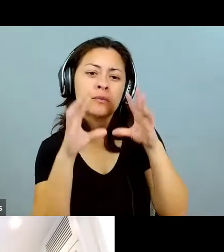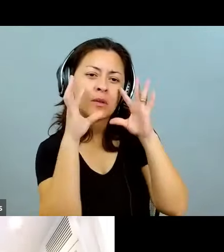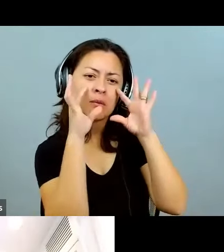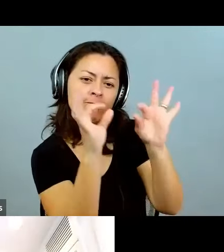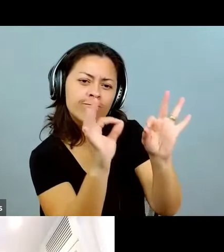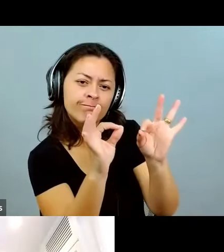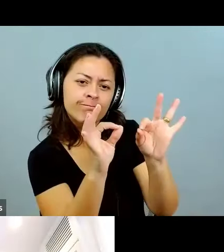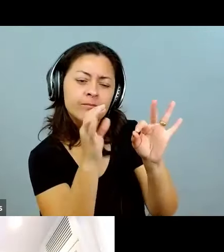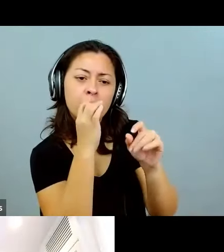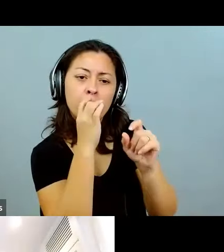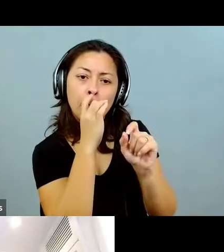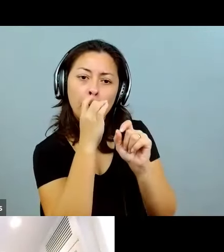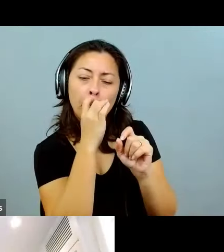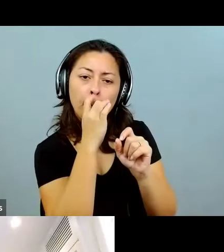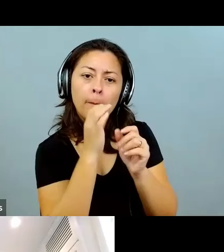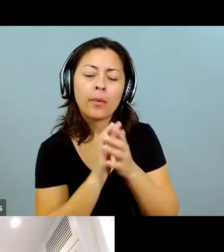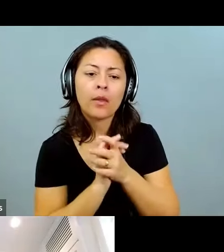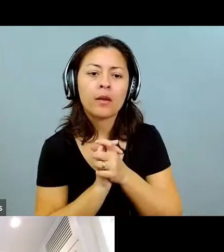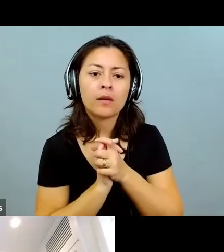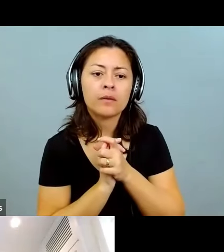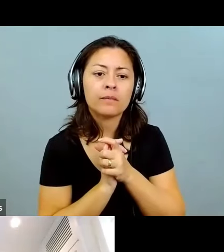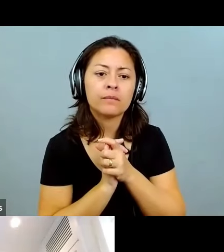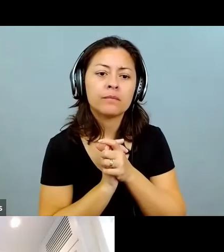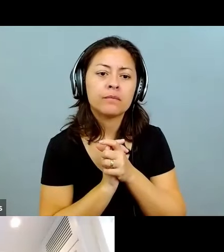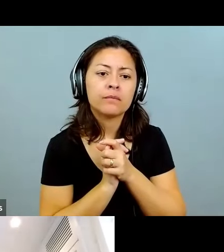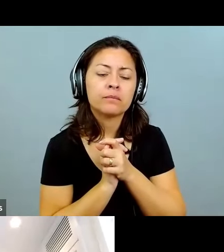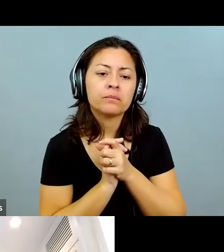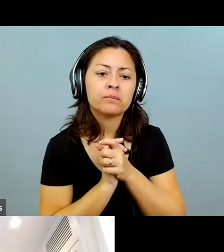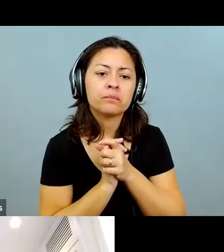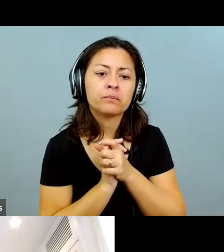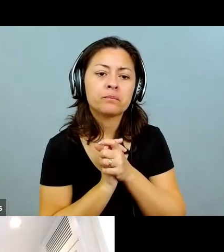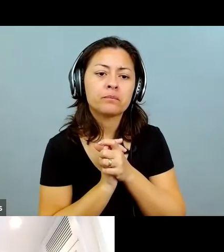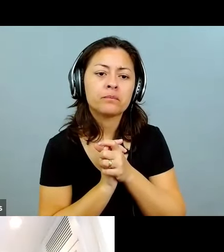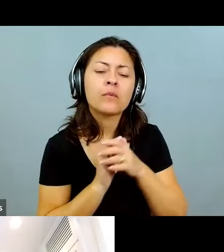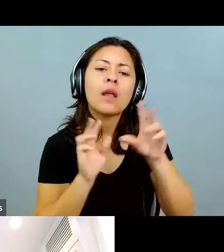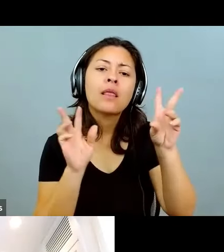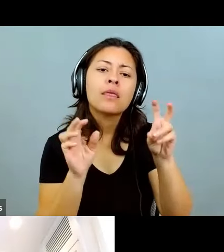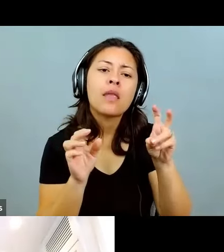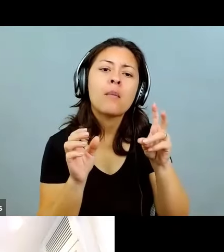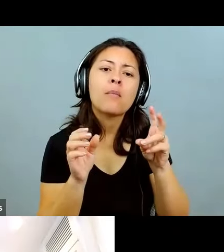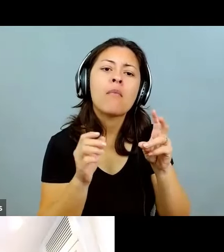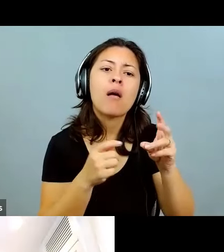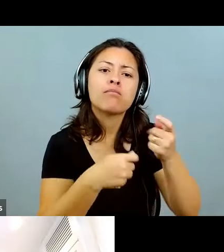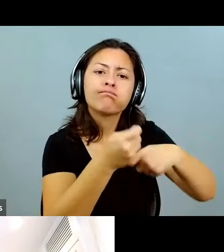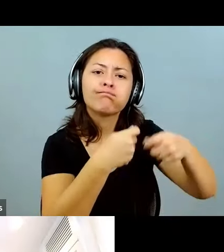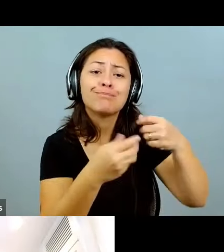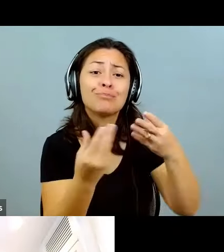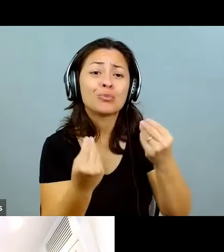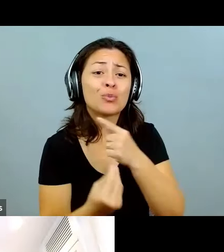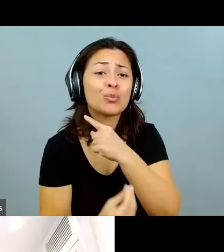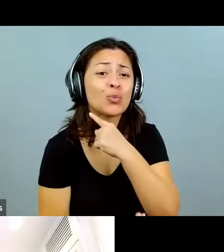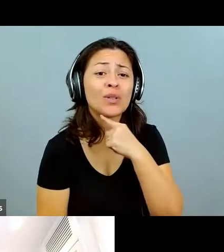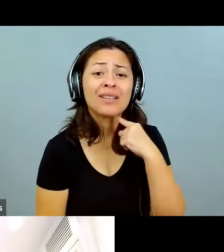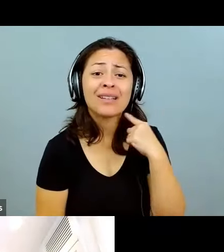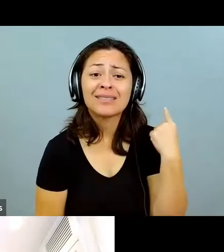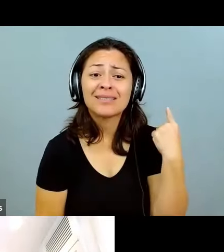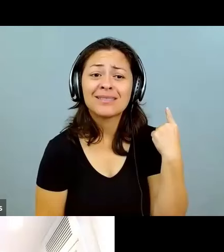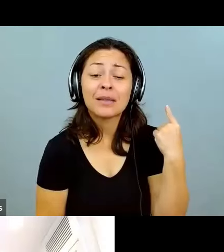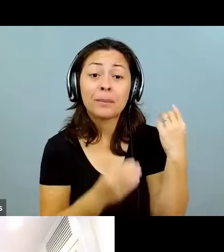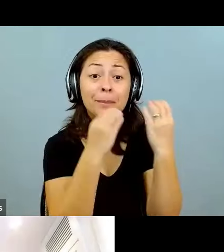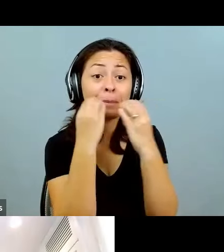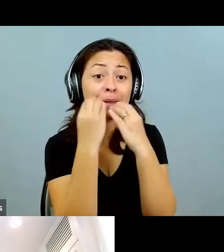li a gente tem E aí eu acho que até se dá falar um pouco sobre isso em relação à comercialização né tá bem atrasado ali principalmente comercialização de